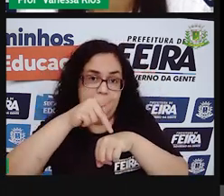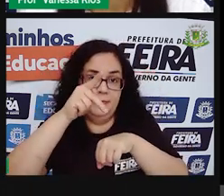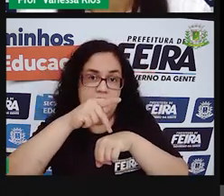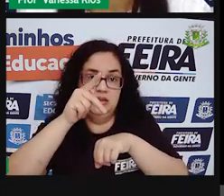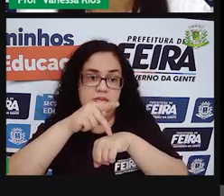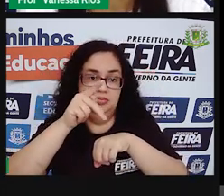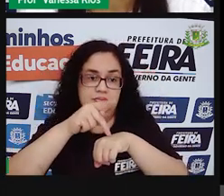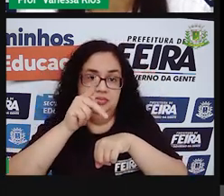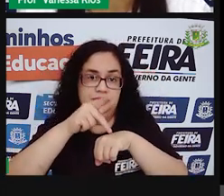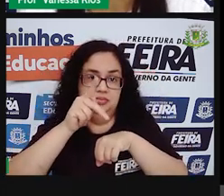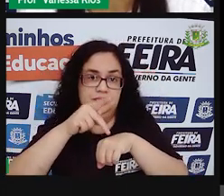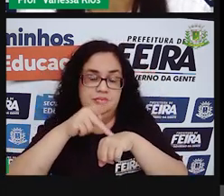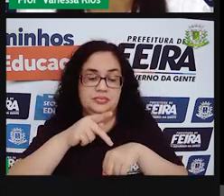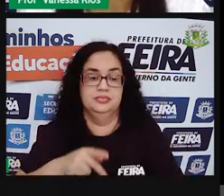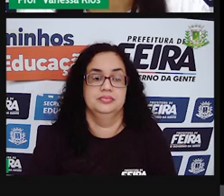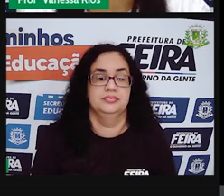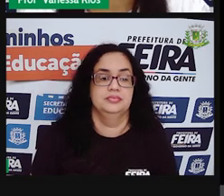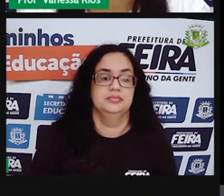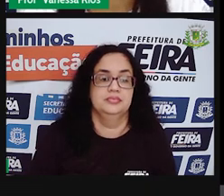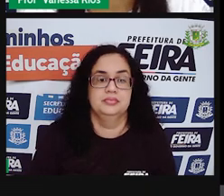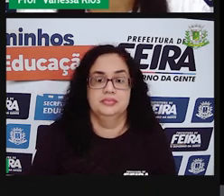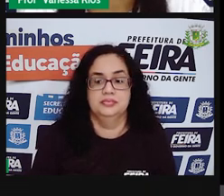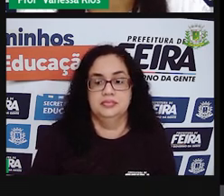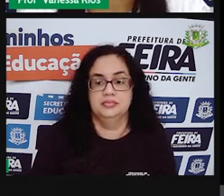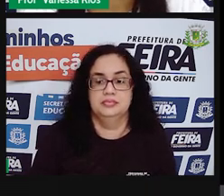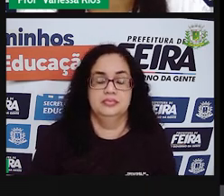foi o tijolo e o cimento.